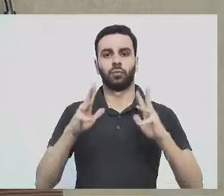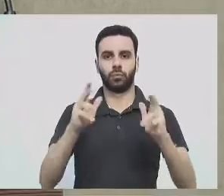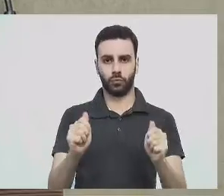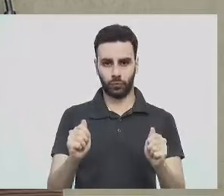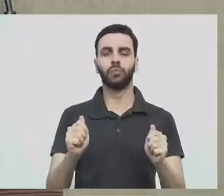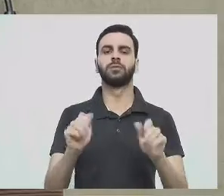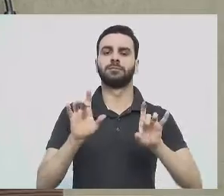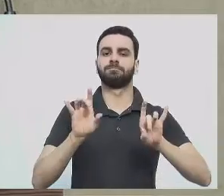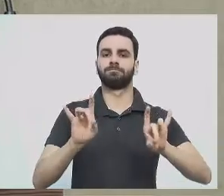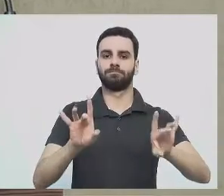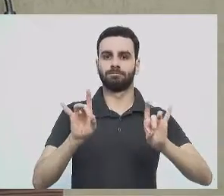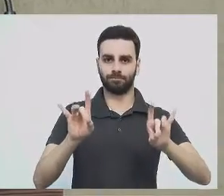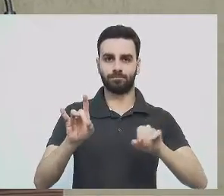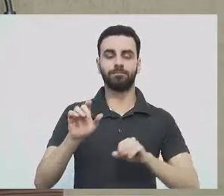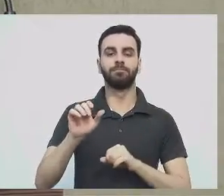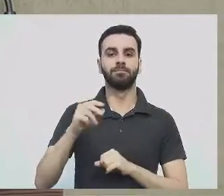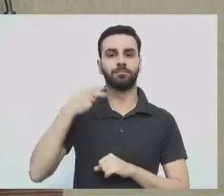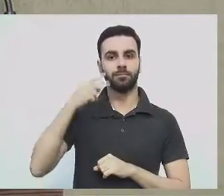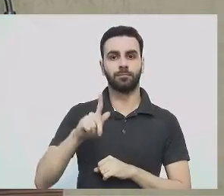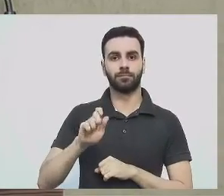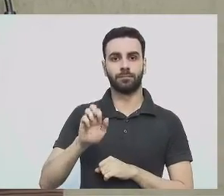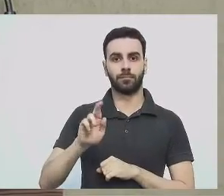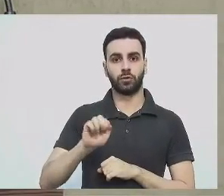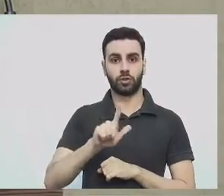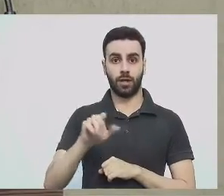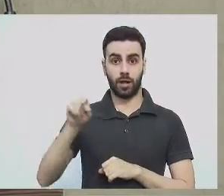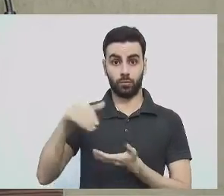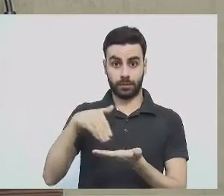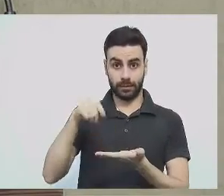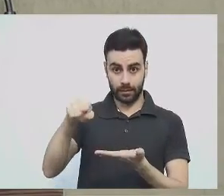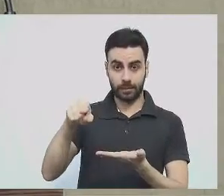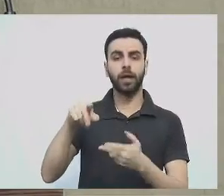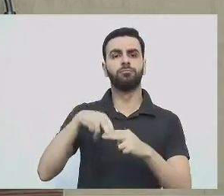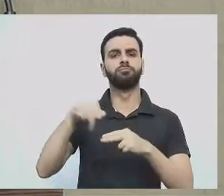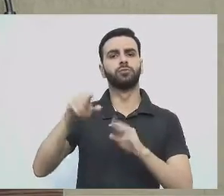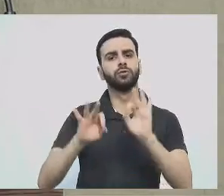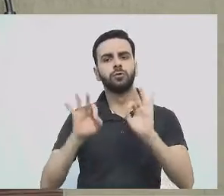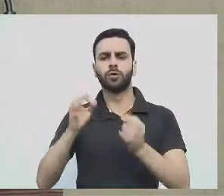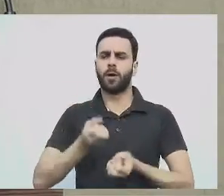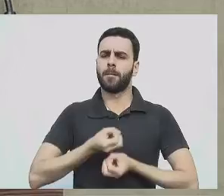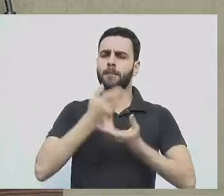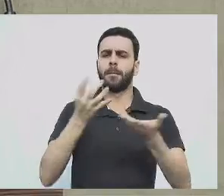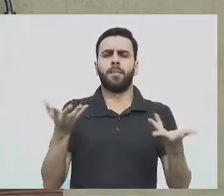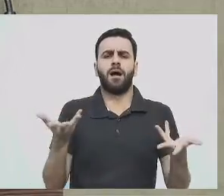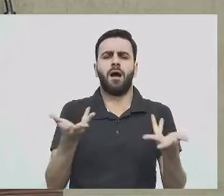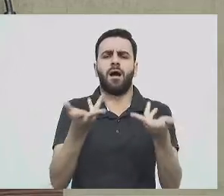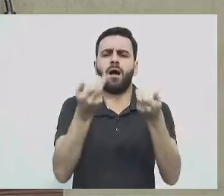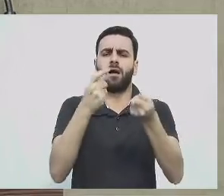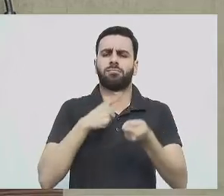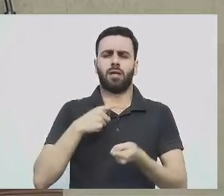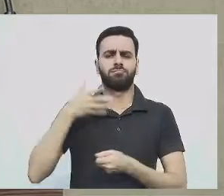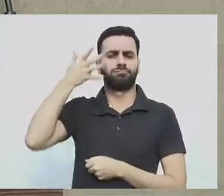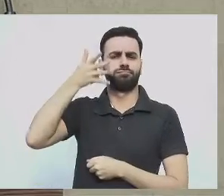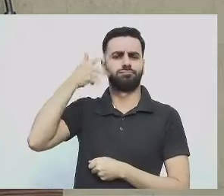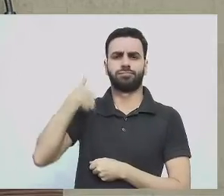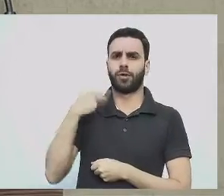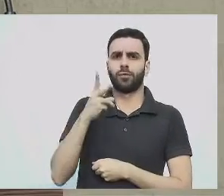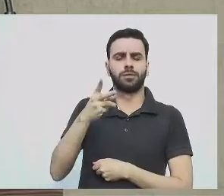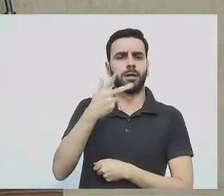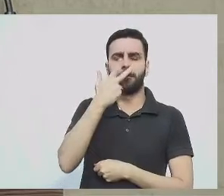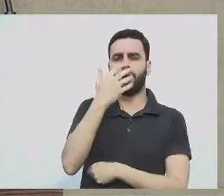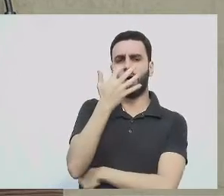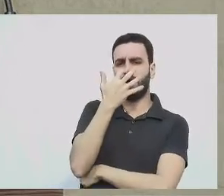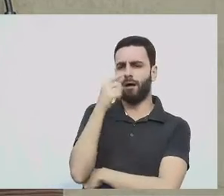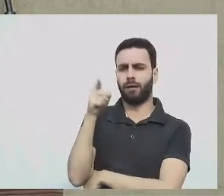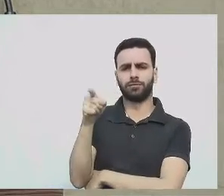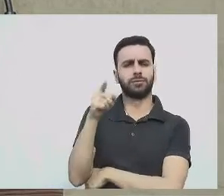de uma forma especial o vereador Geraldo Luiz, da forma que o senhor tem como colocar as palavras nessa casa. Eu sempre vou ser o aluno